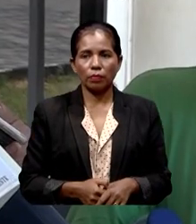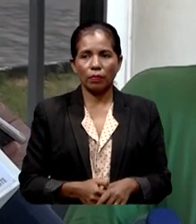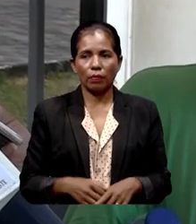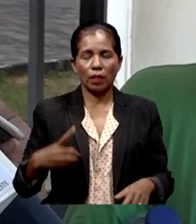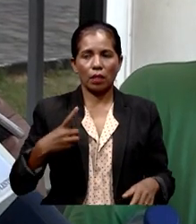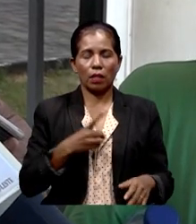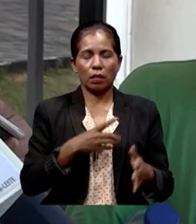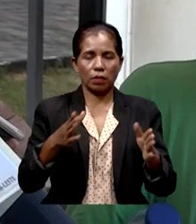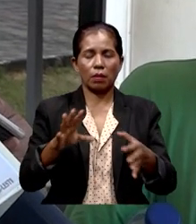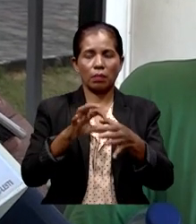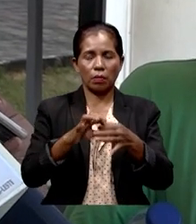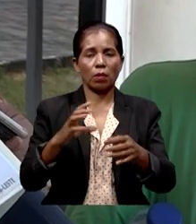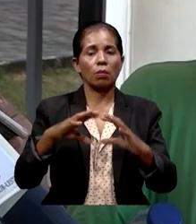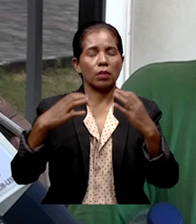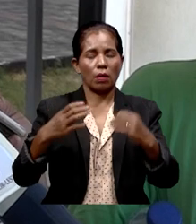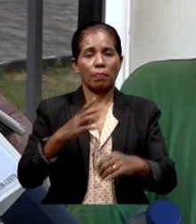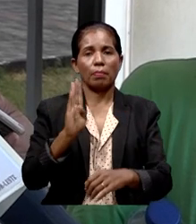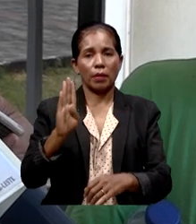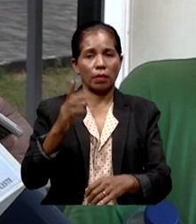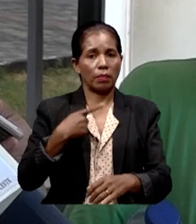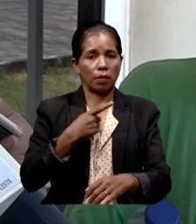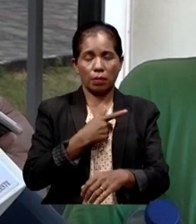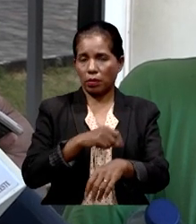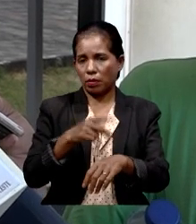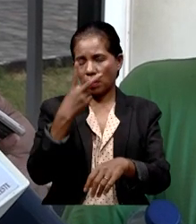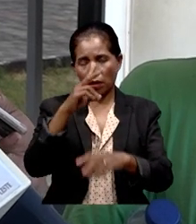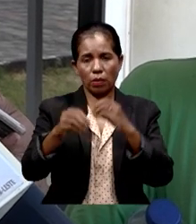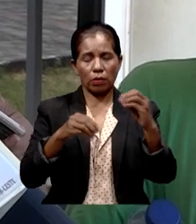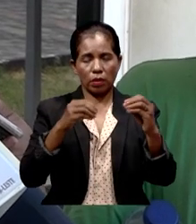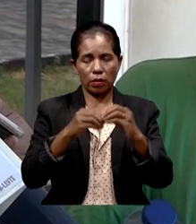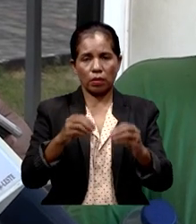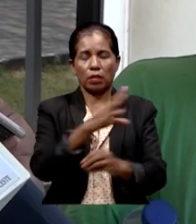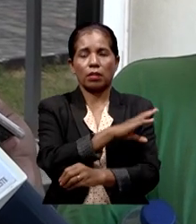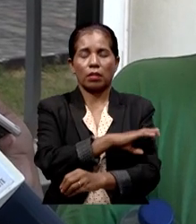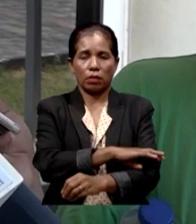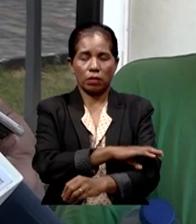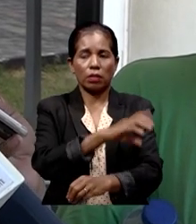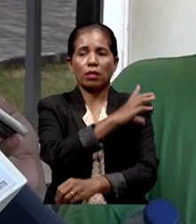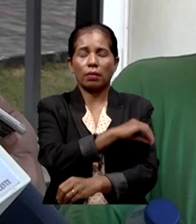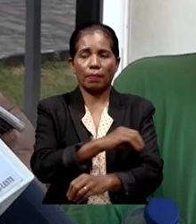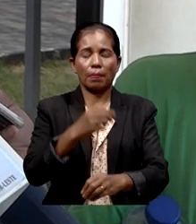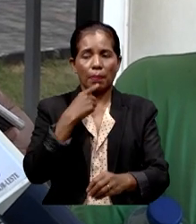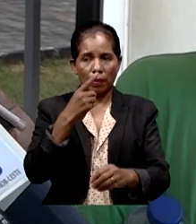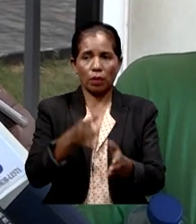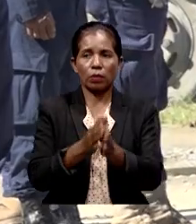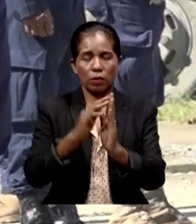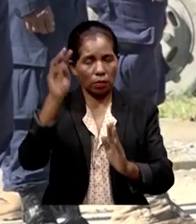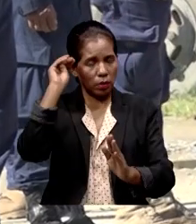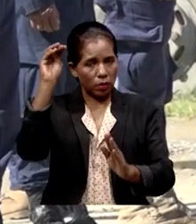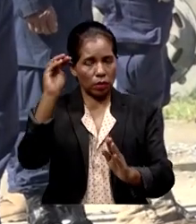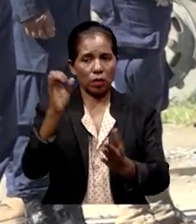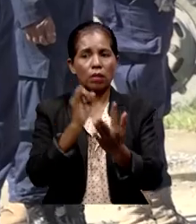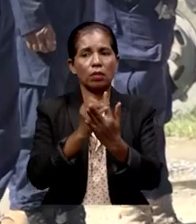Deputado Rússio, membro Comissão B, Parlamento Nacional, nebe trata assunto negócios estrangeiros, segurança na defesa, Natalino dos Santos, Rússio ba Ministério